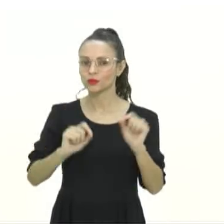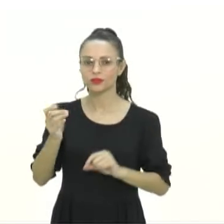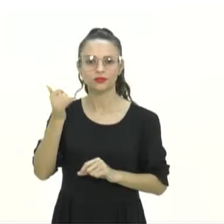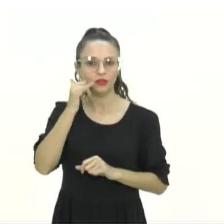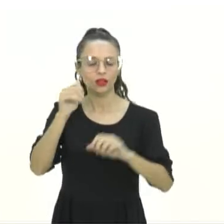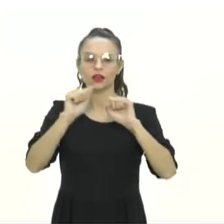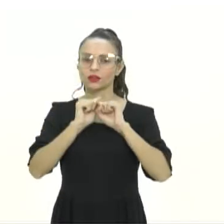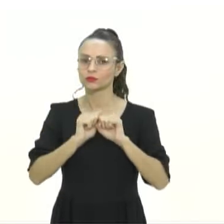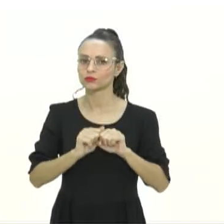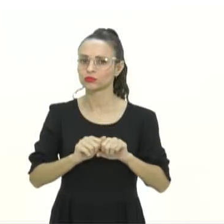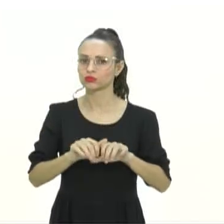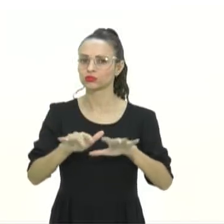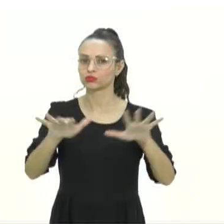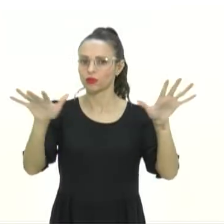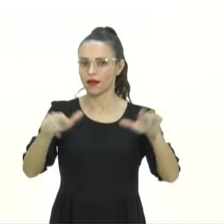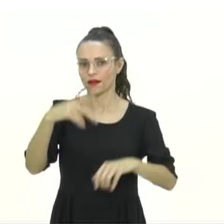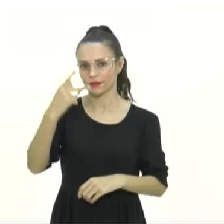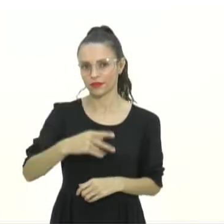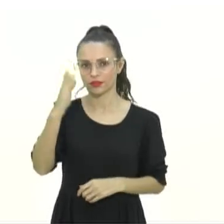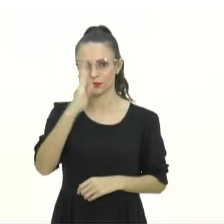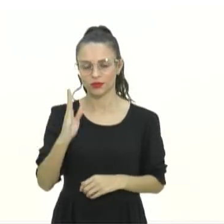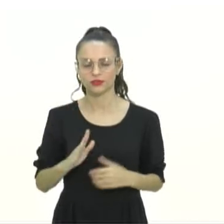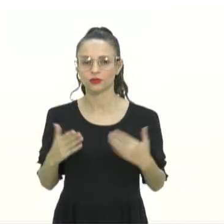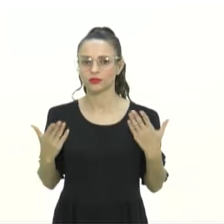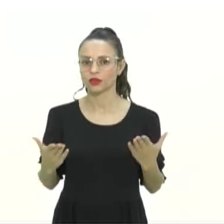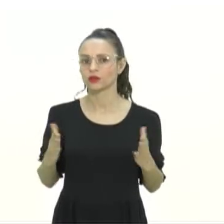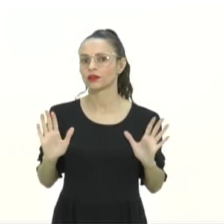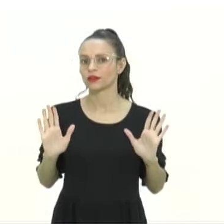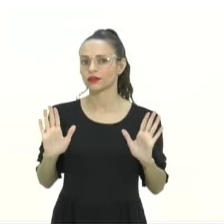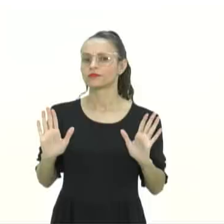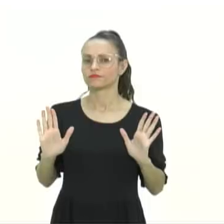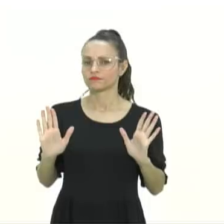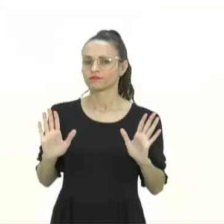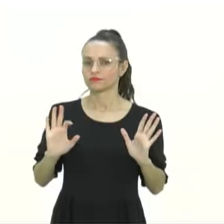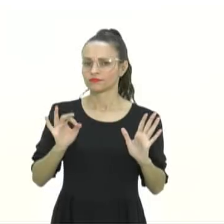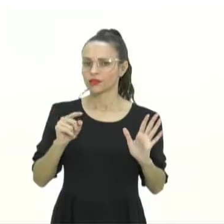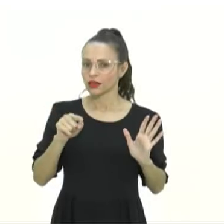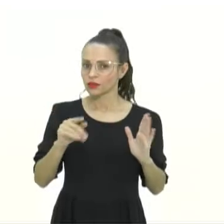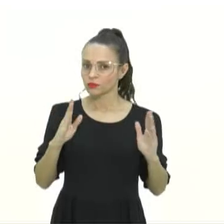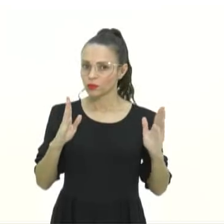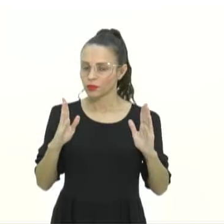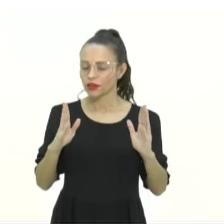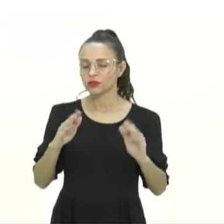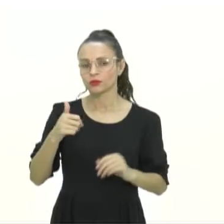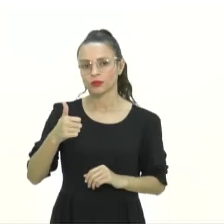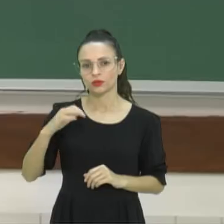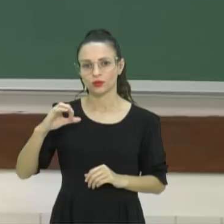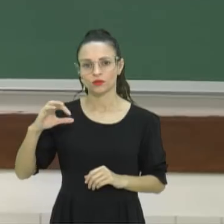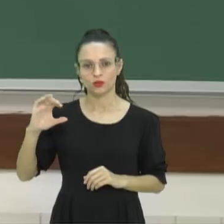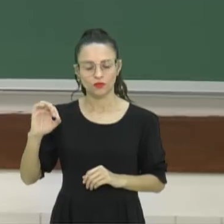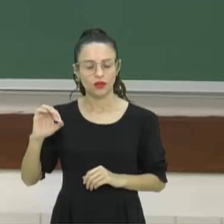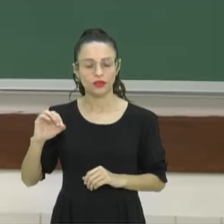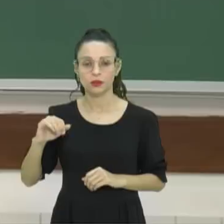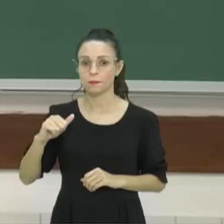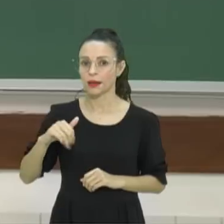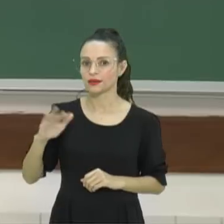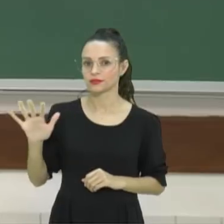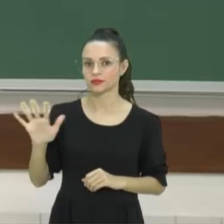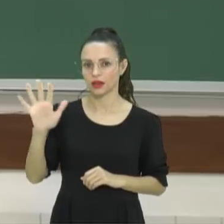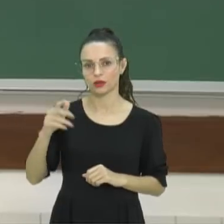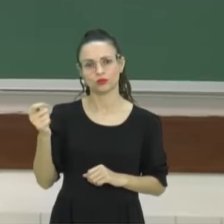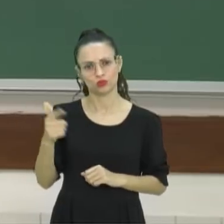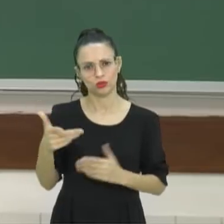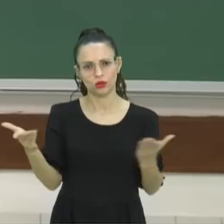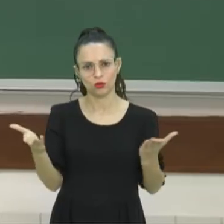se popularizaram aqui no Brasil, né? Então, tudo bem que lá naquele momento havia um custo muito superior ao que se tem